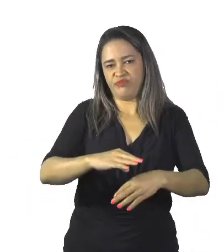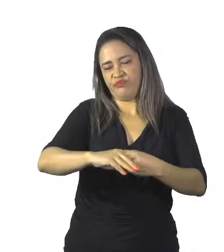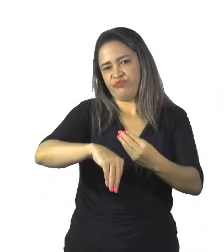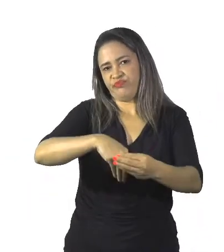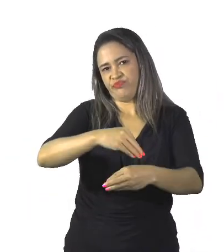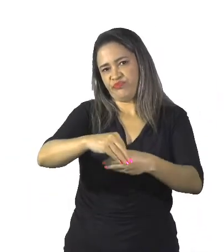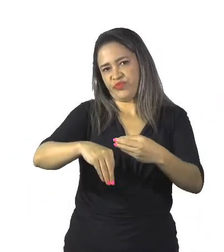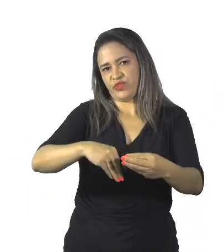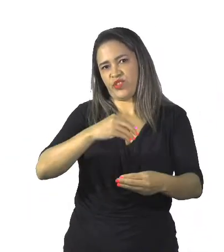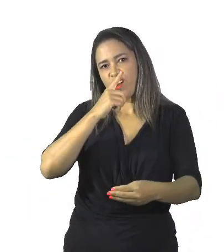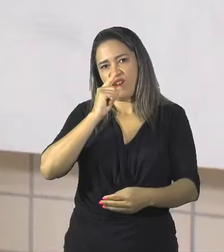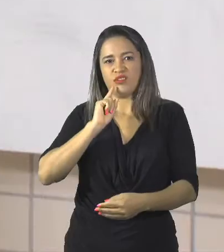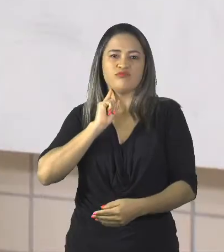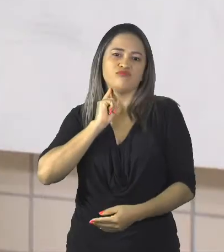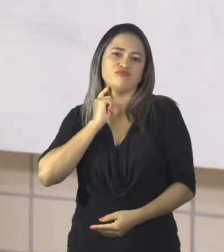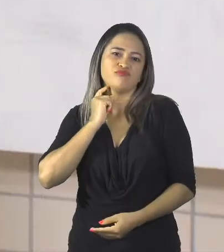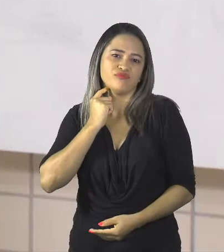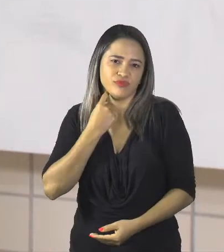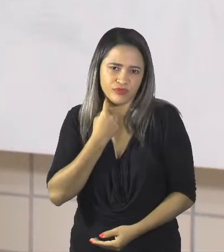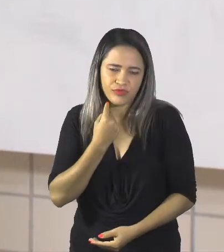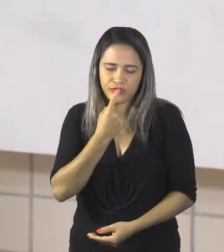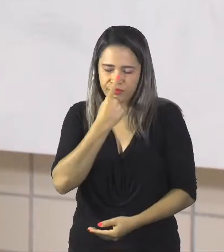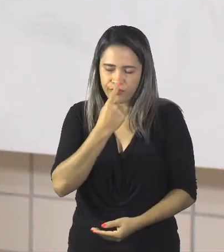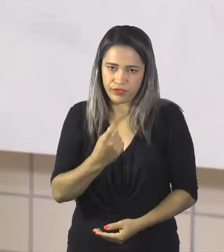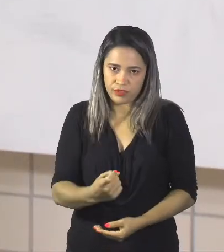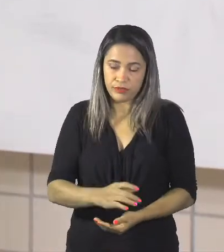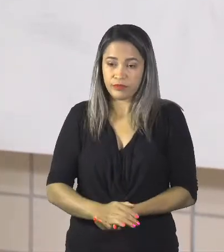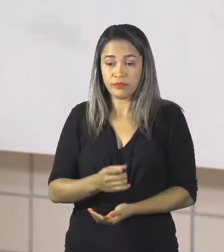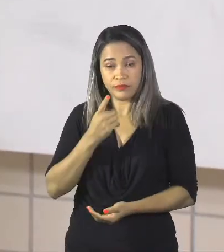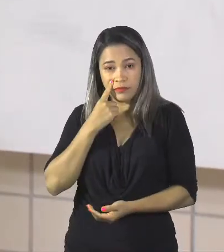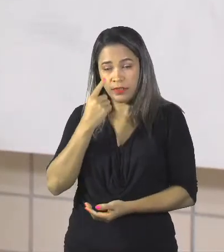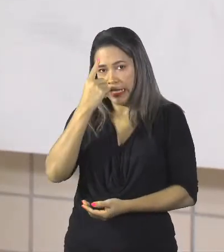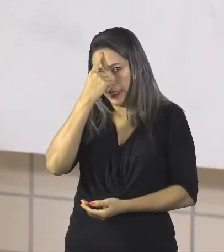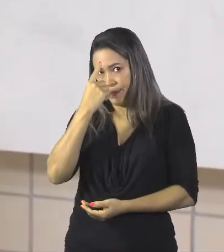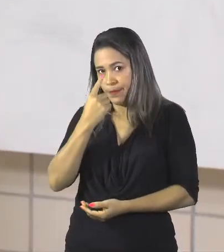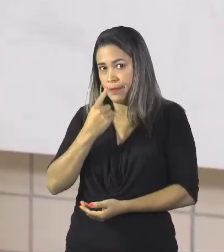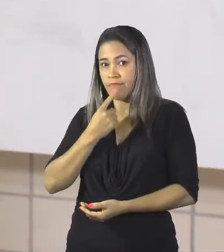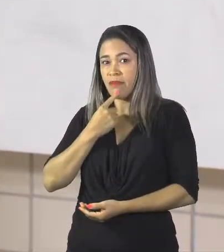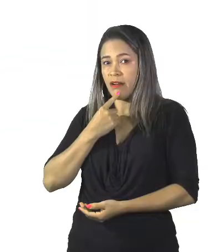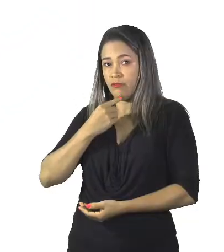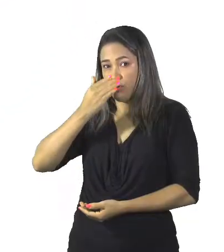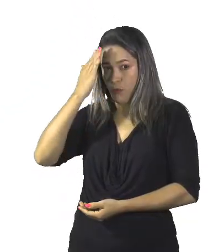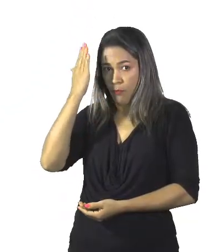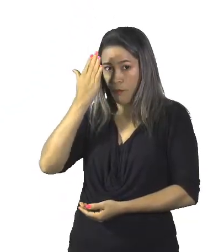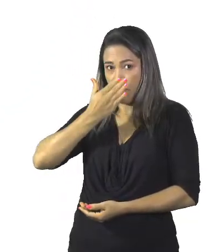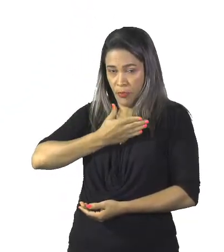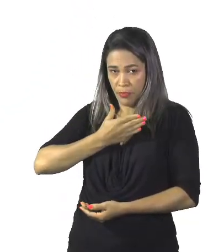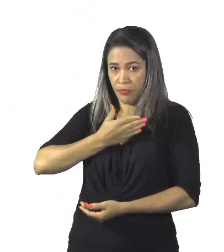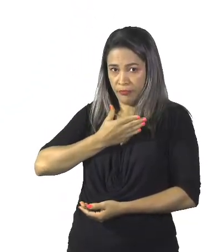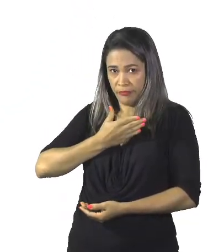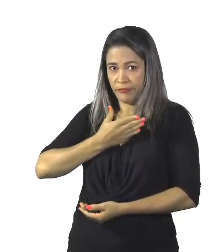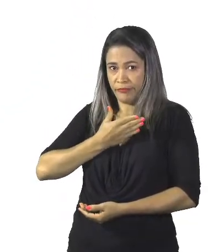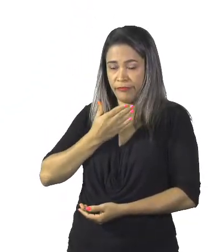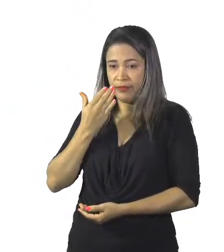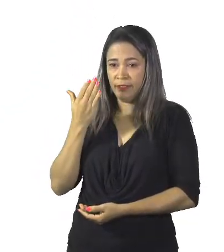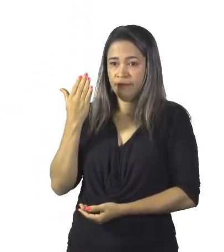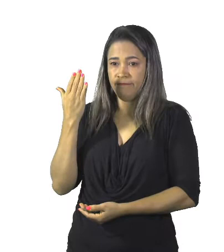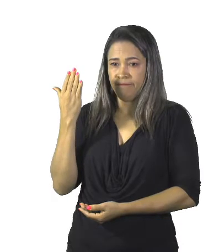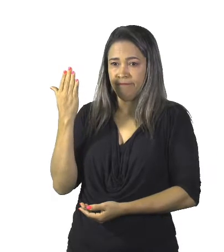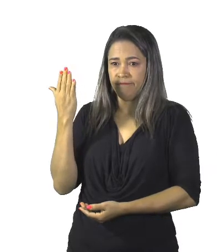toda a sujeira. Aqui a gente tem imagens, né, que comprovam essa situação que